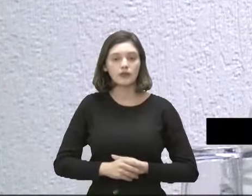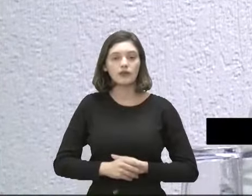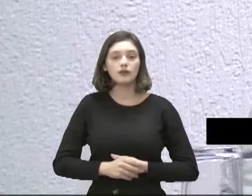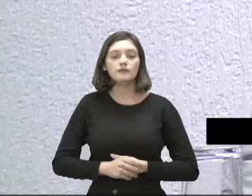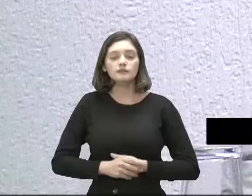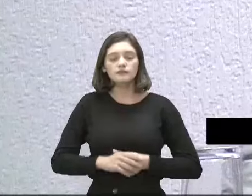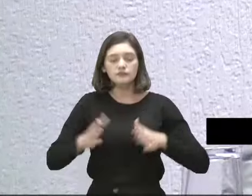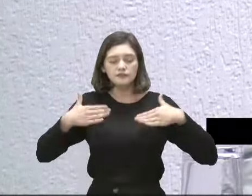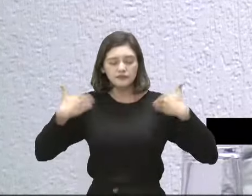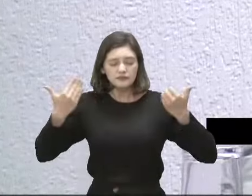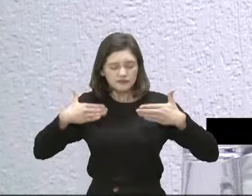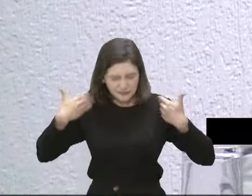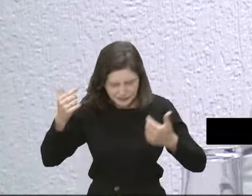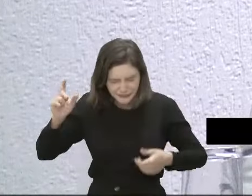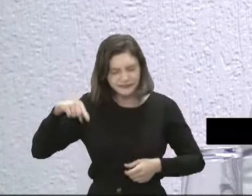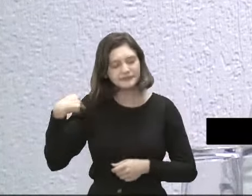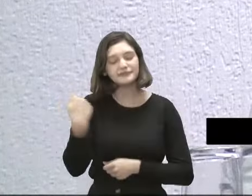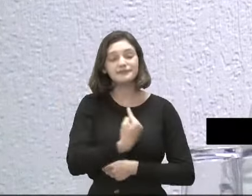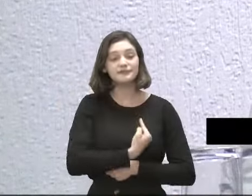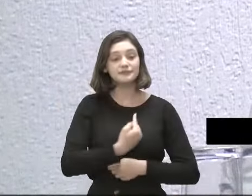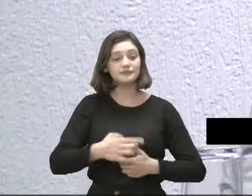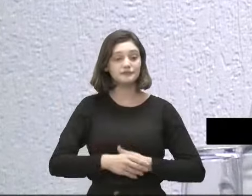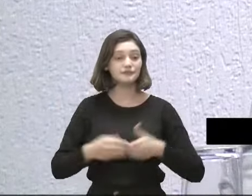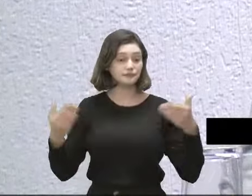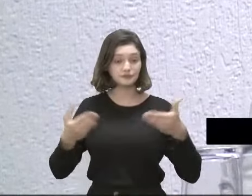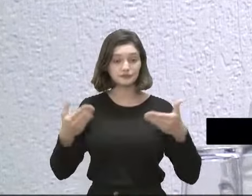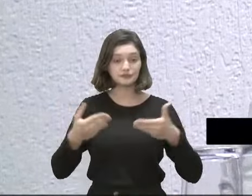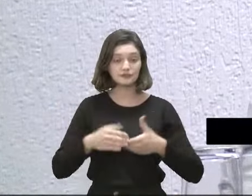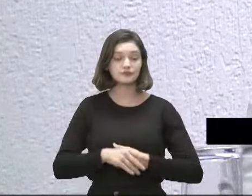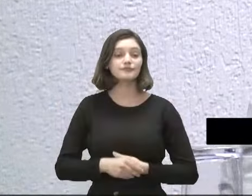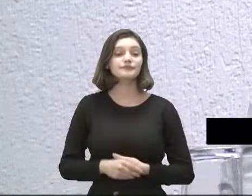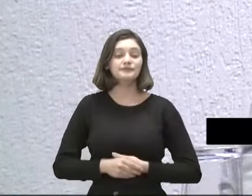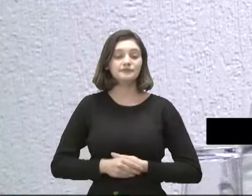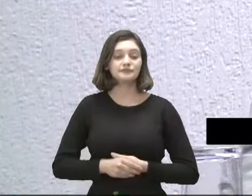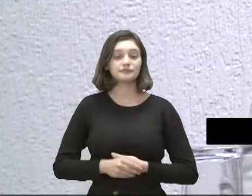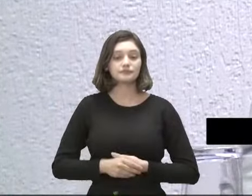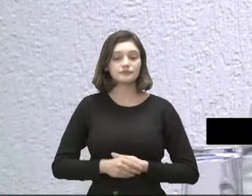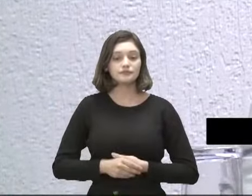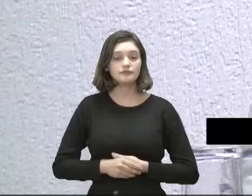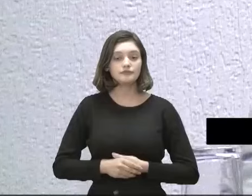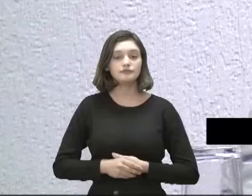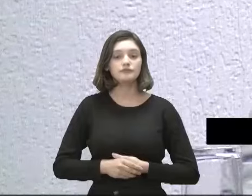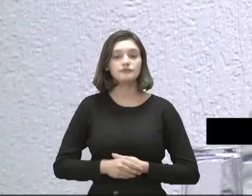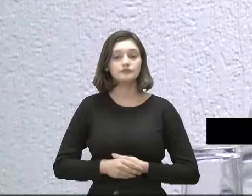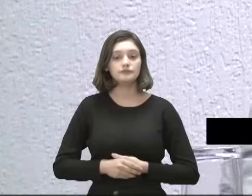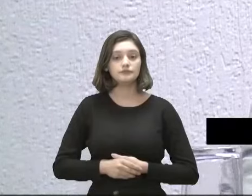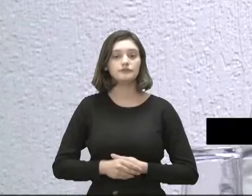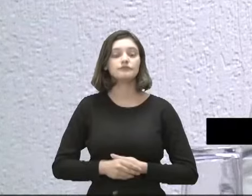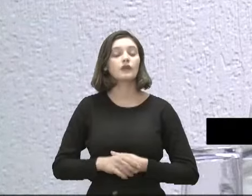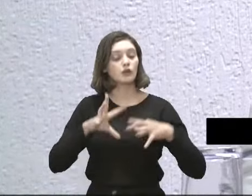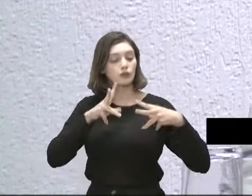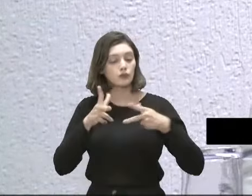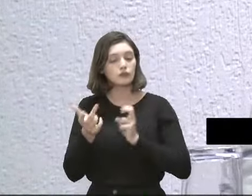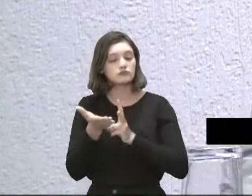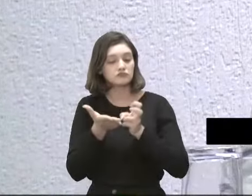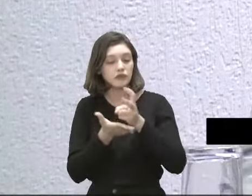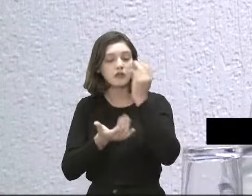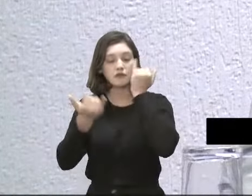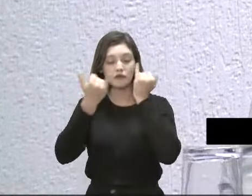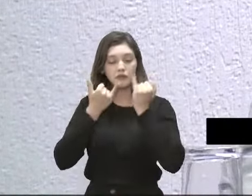imensa alegria que nós estamos hoje podendo oferecer esses dados à